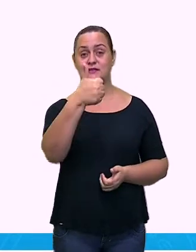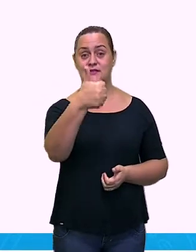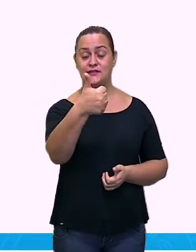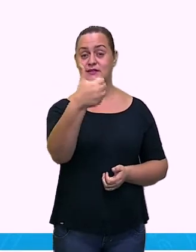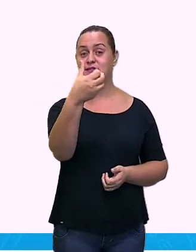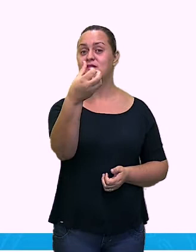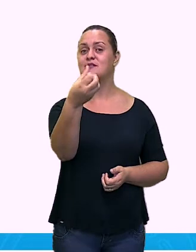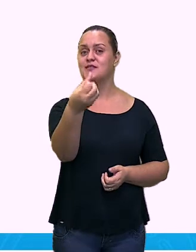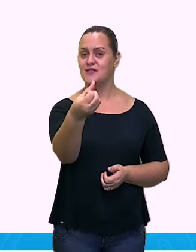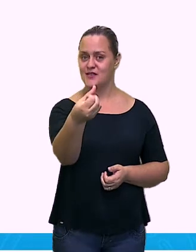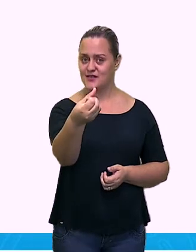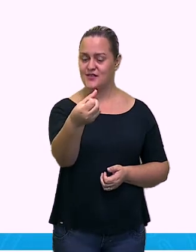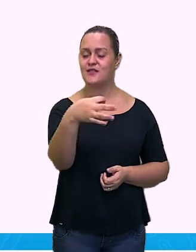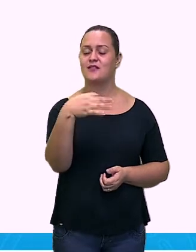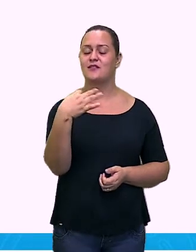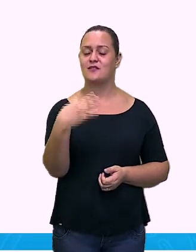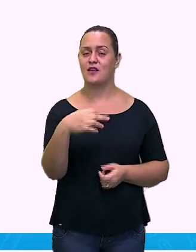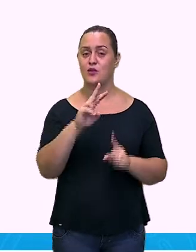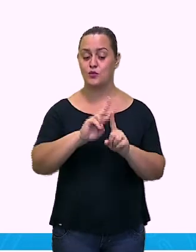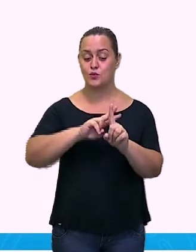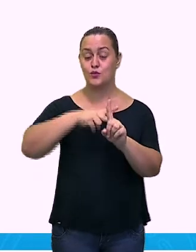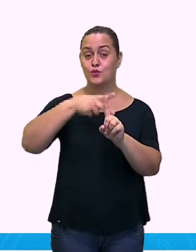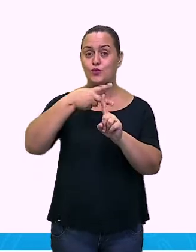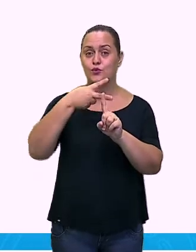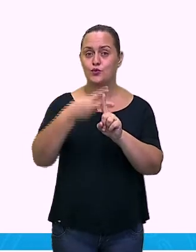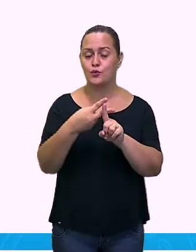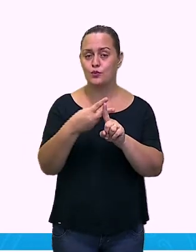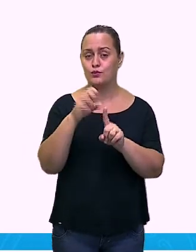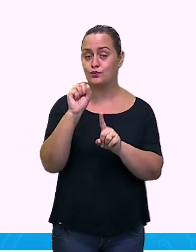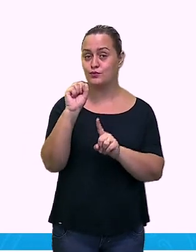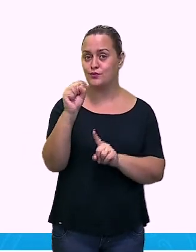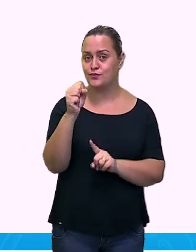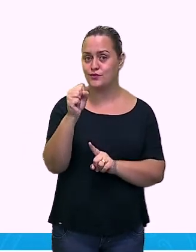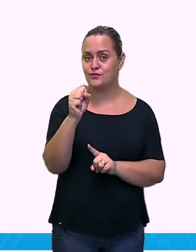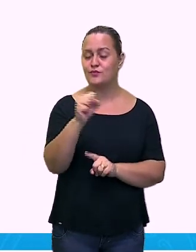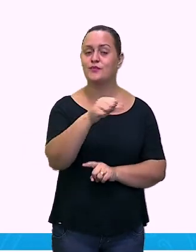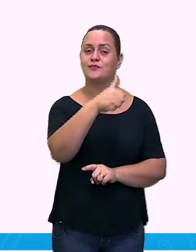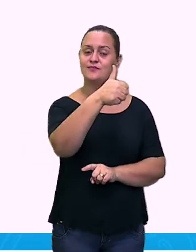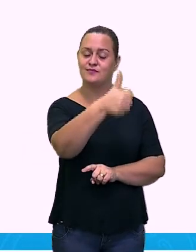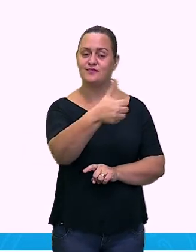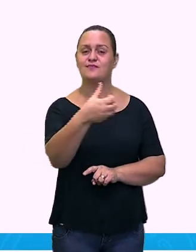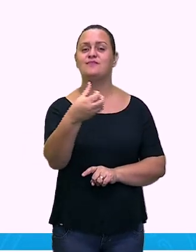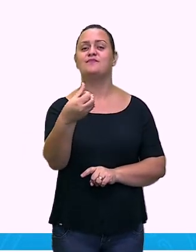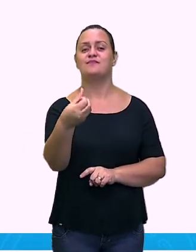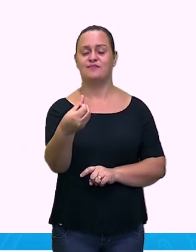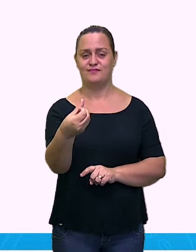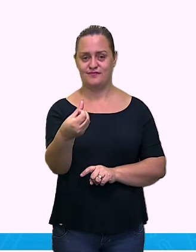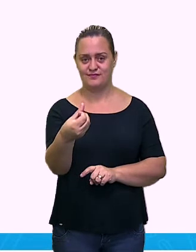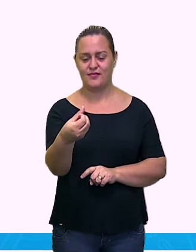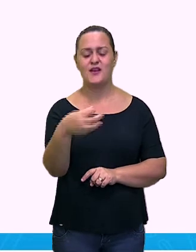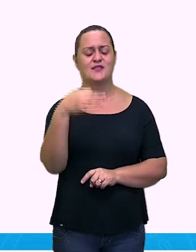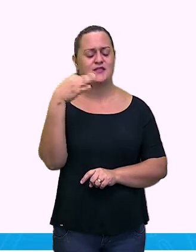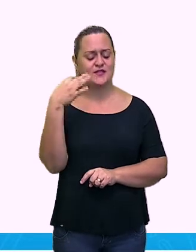A então dobro de oito são a 16